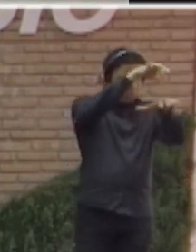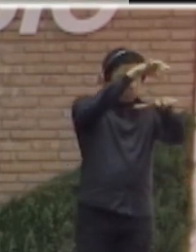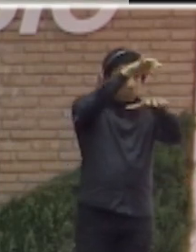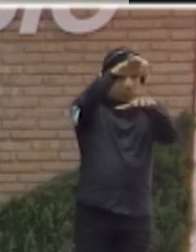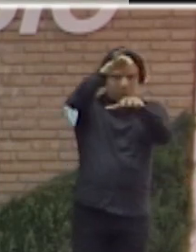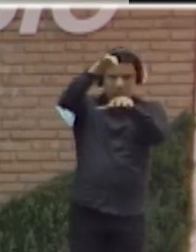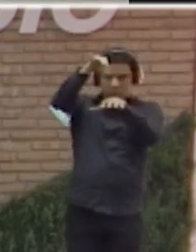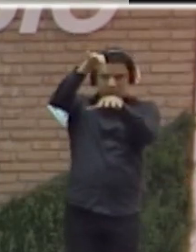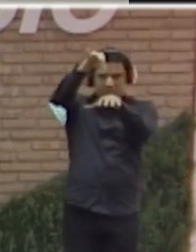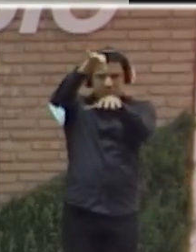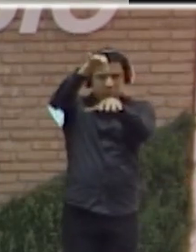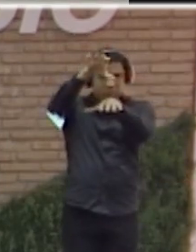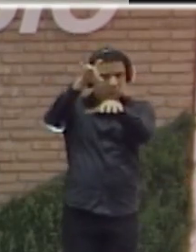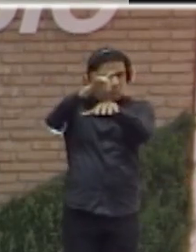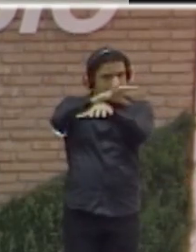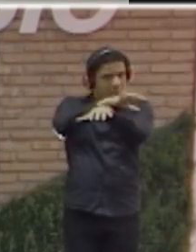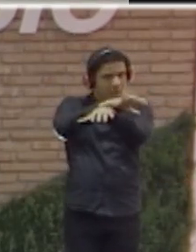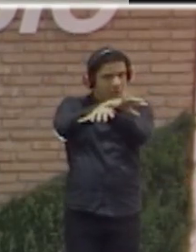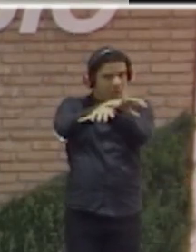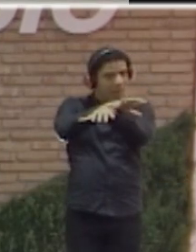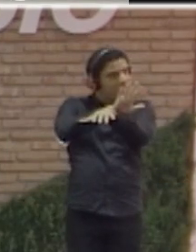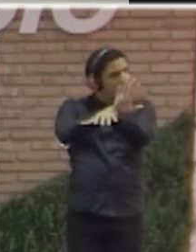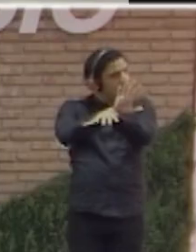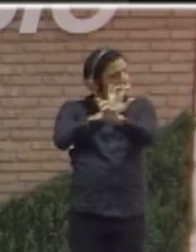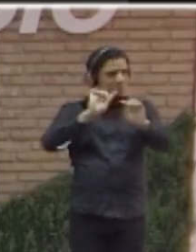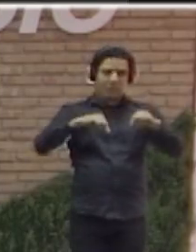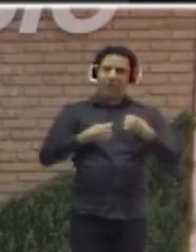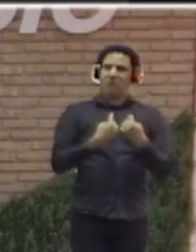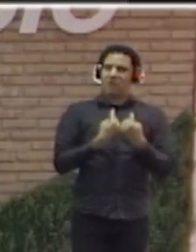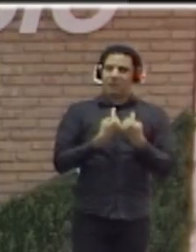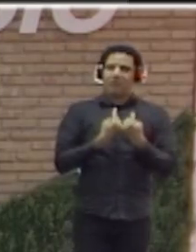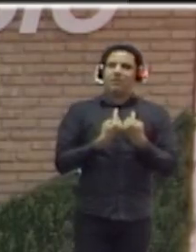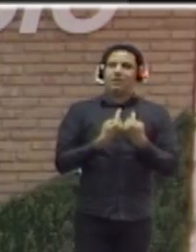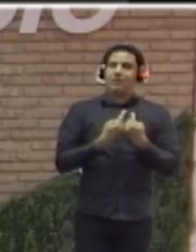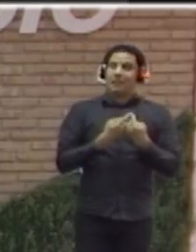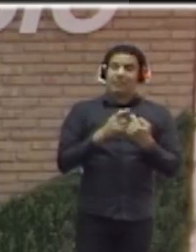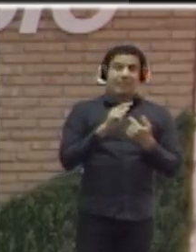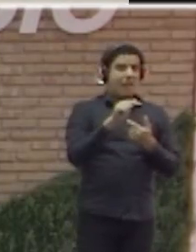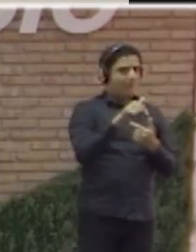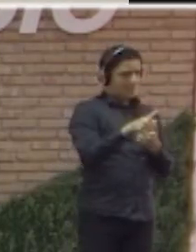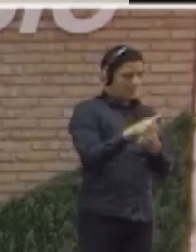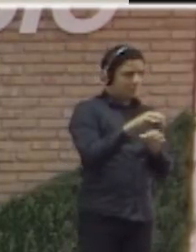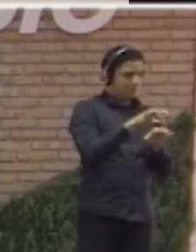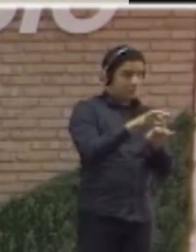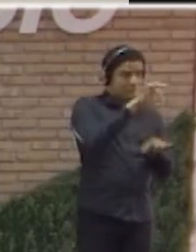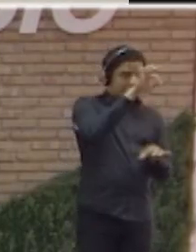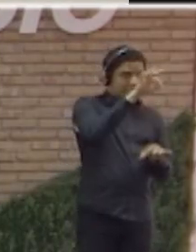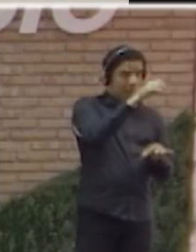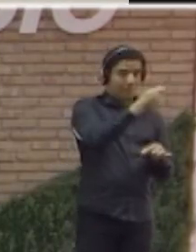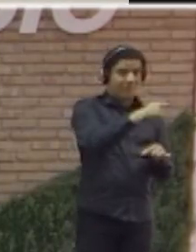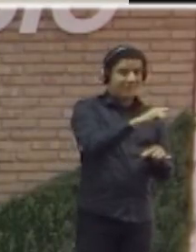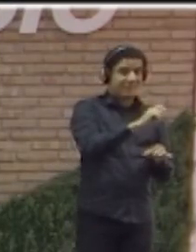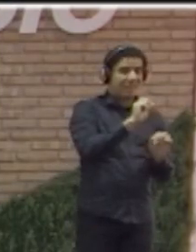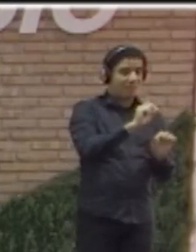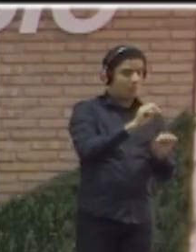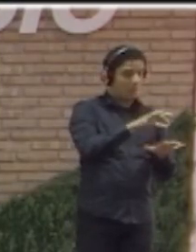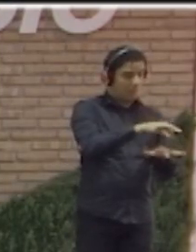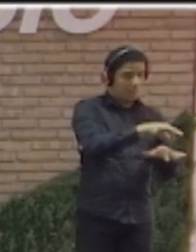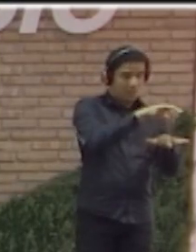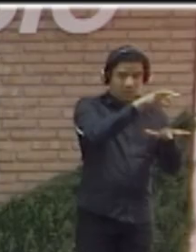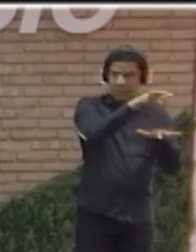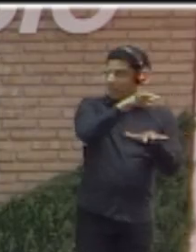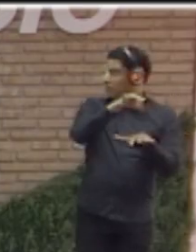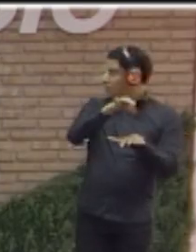mas foi, de fato, um desafio bastante grande. Depois que isso foi construído horizontalmente, nós precisávamos elevar a estrutura